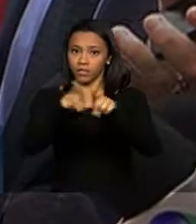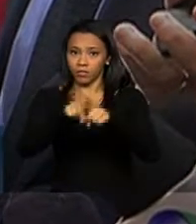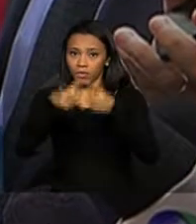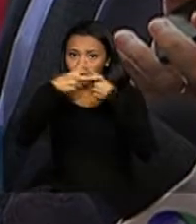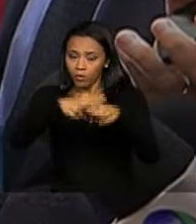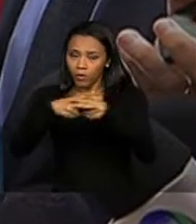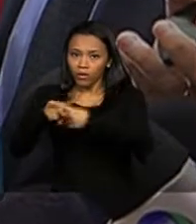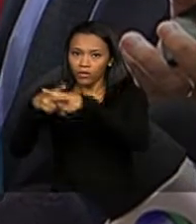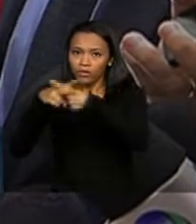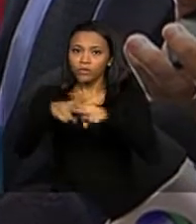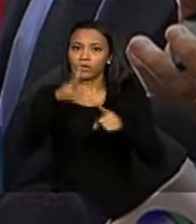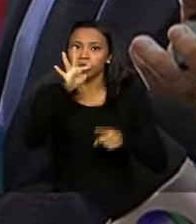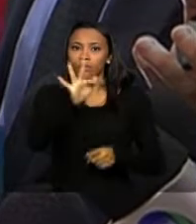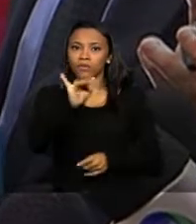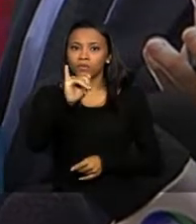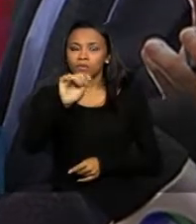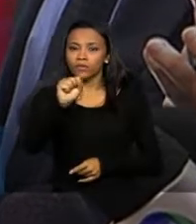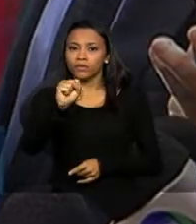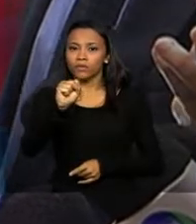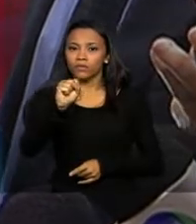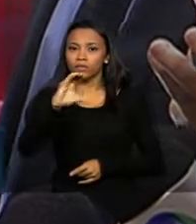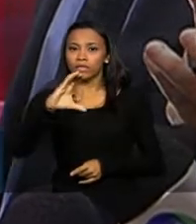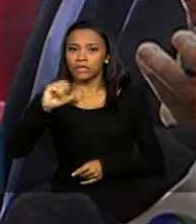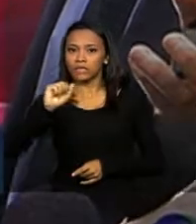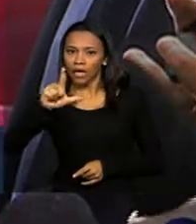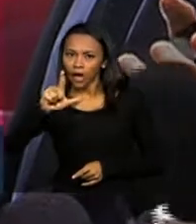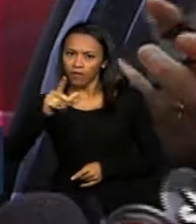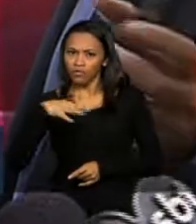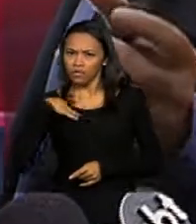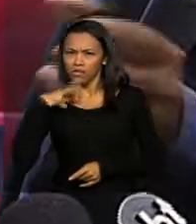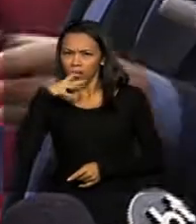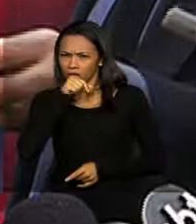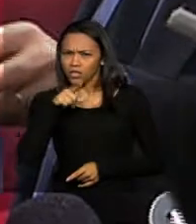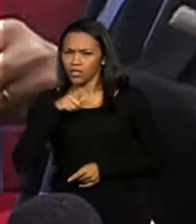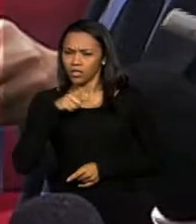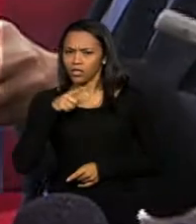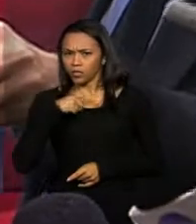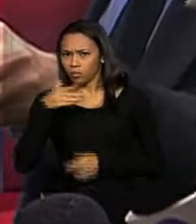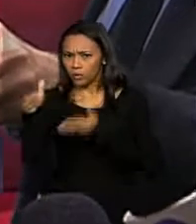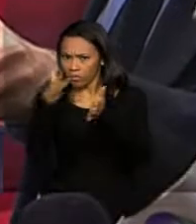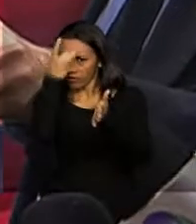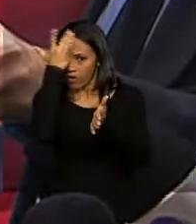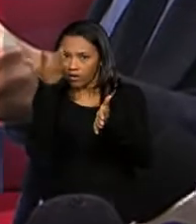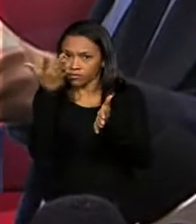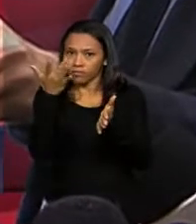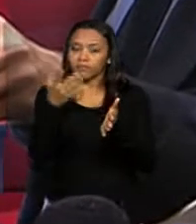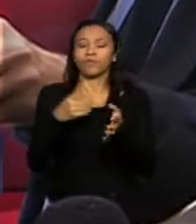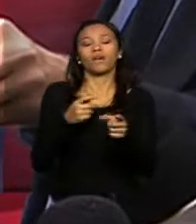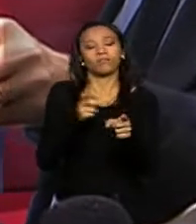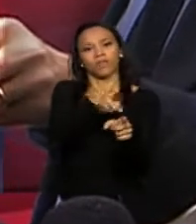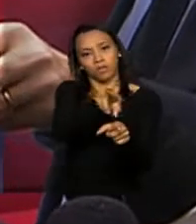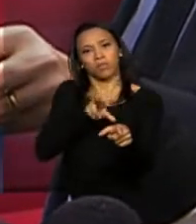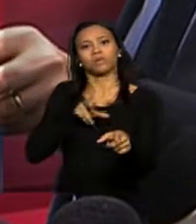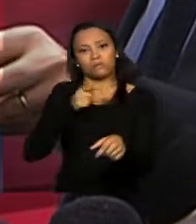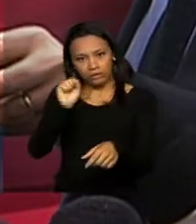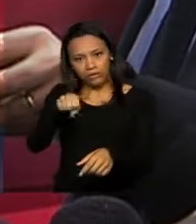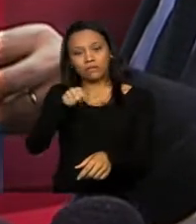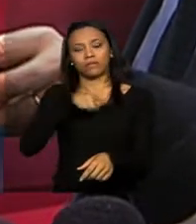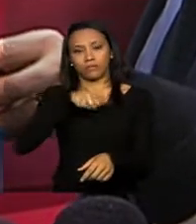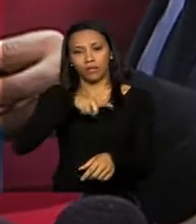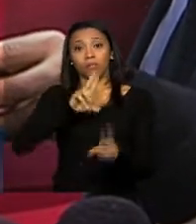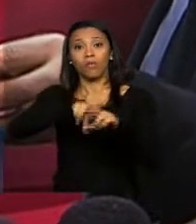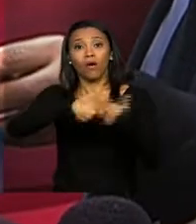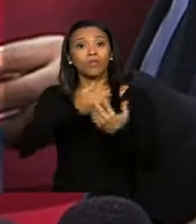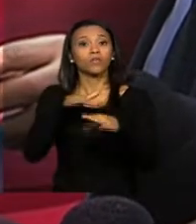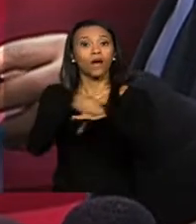o senhor avalia agora tem um caminho mais fácil tem por causa do Diálogo eu próprio devo fazer uma reunião